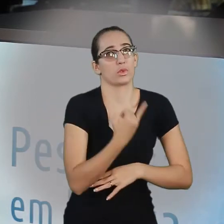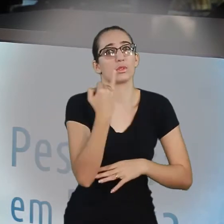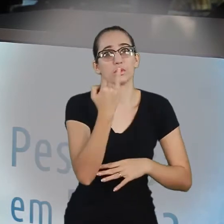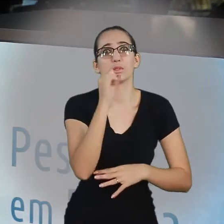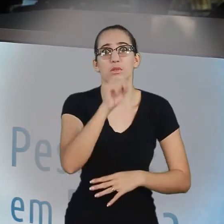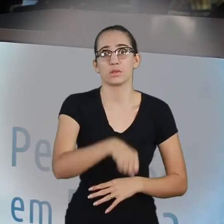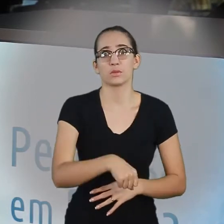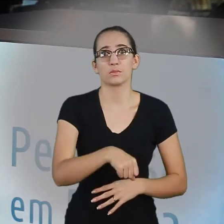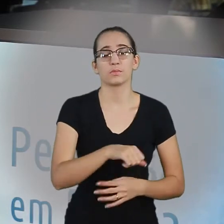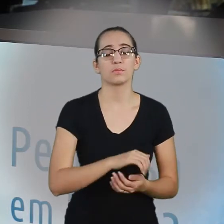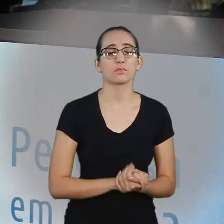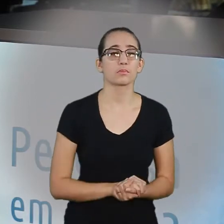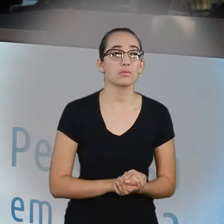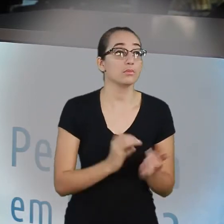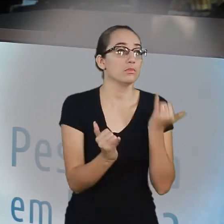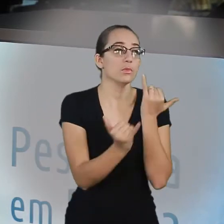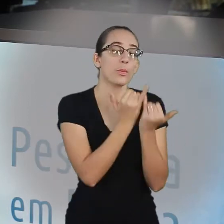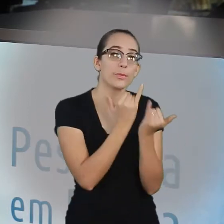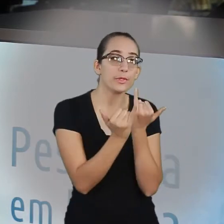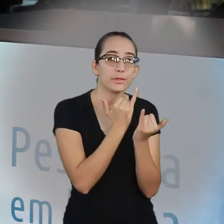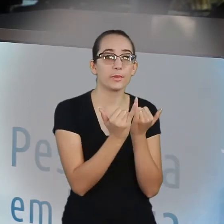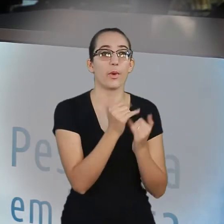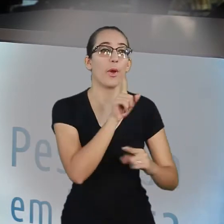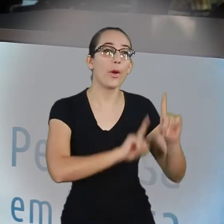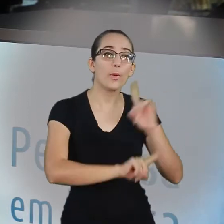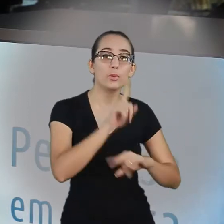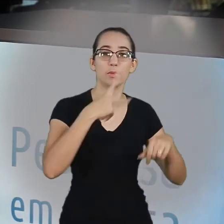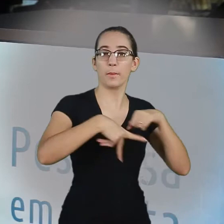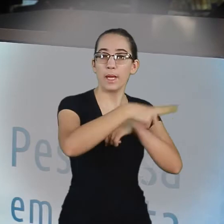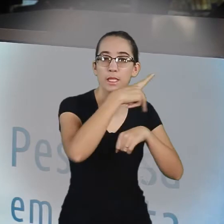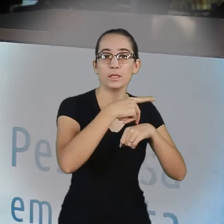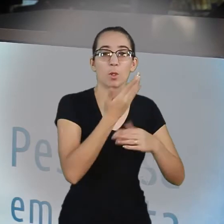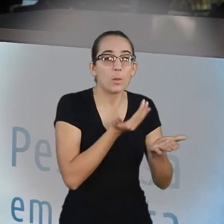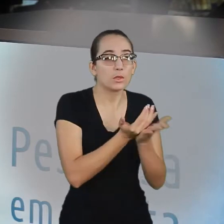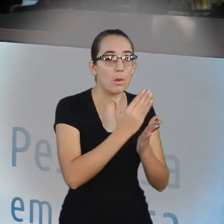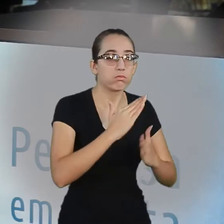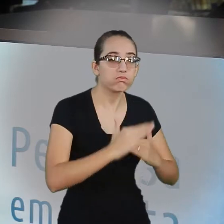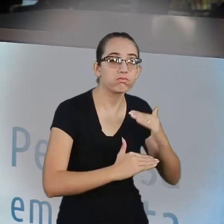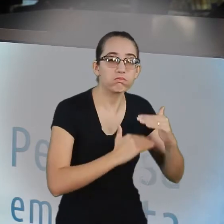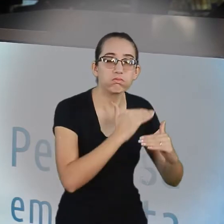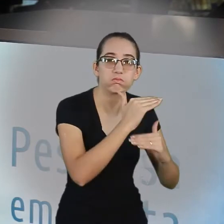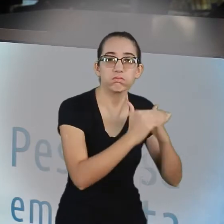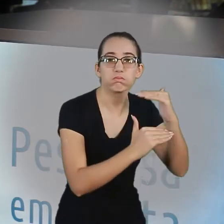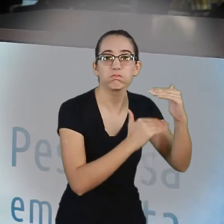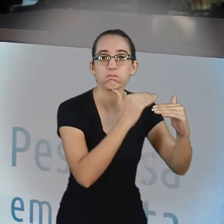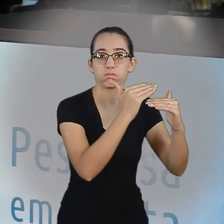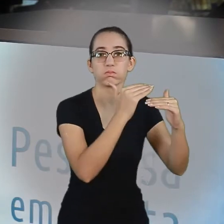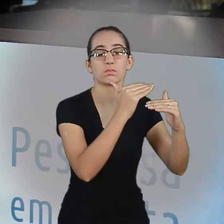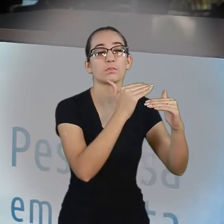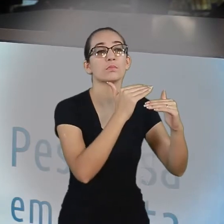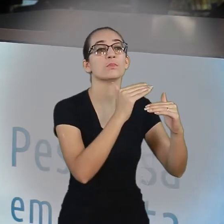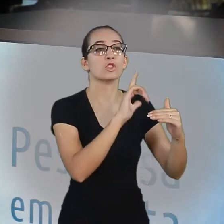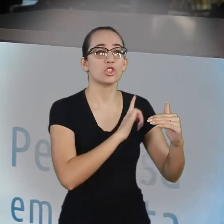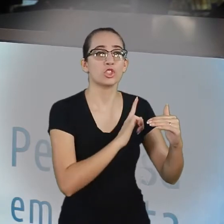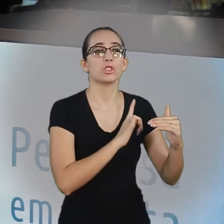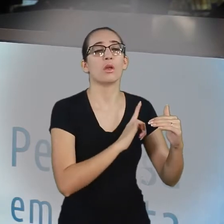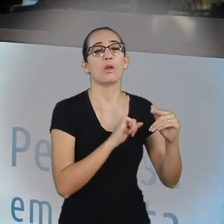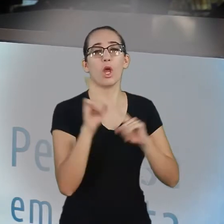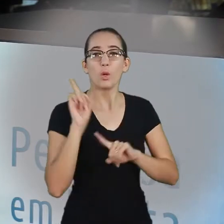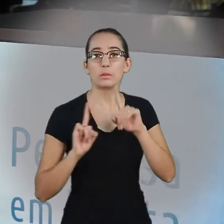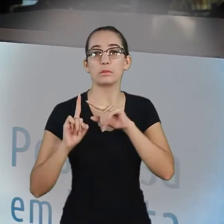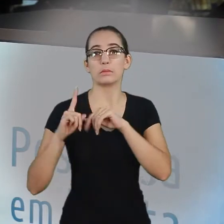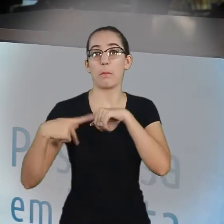quando os primeiros países a lançarem, entre os primeiros países a lançarem estratégias, estavam vários países